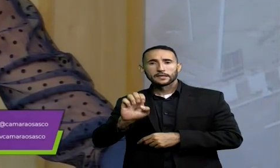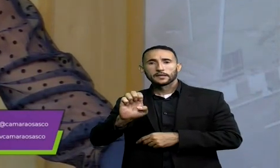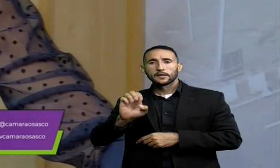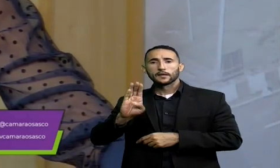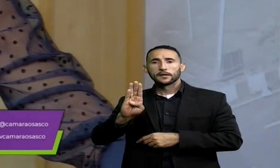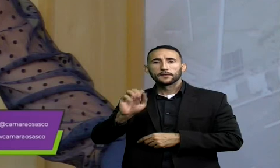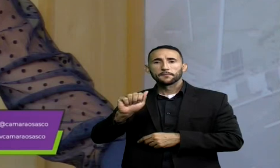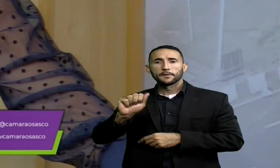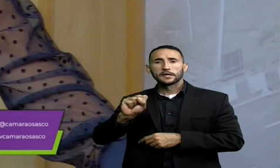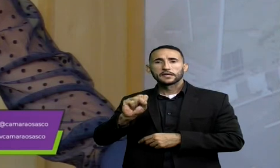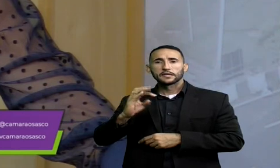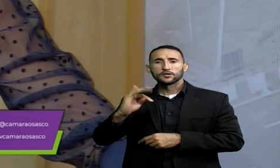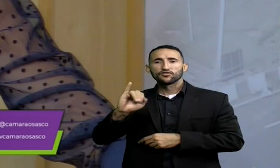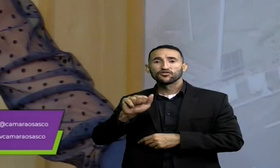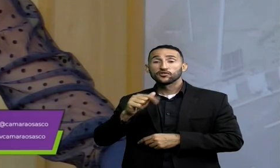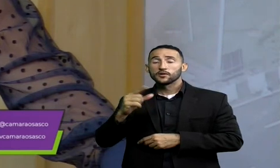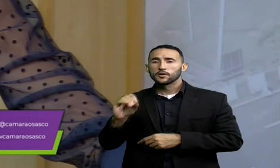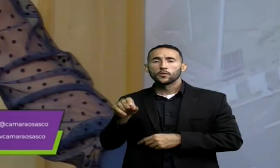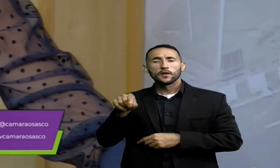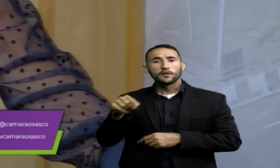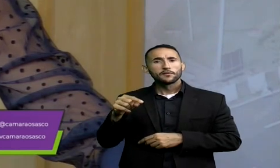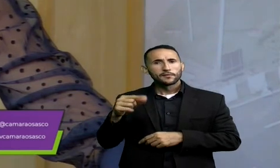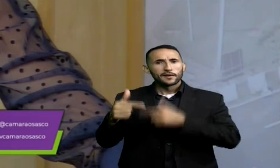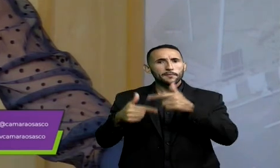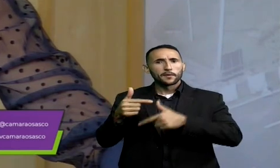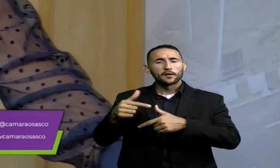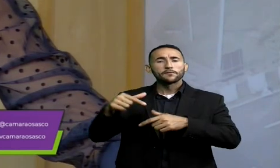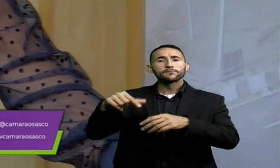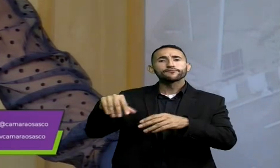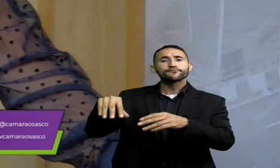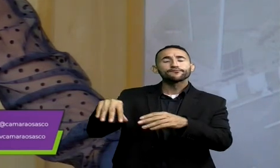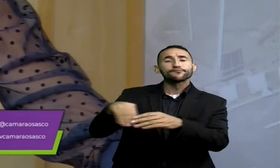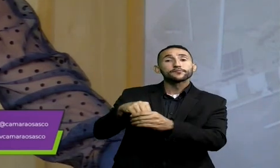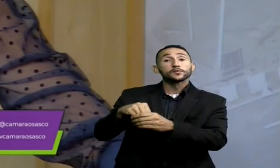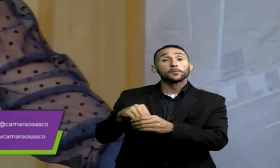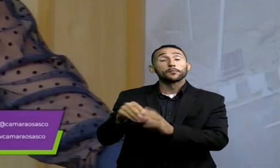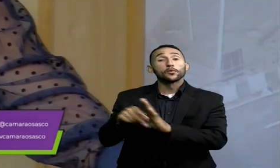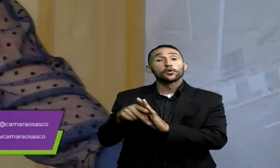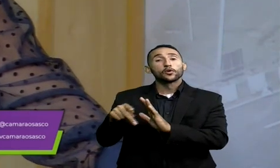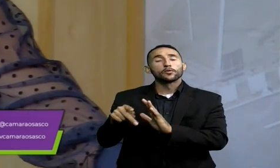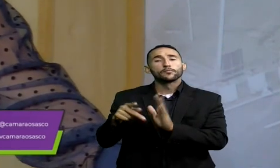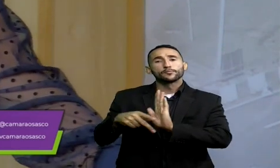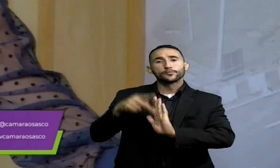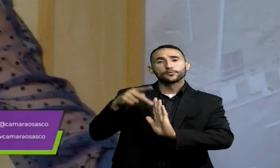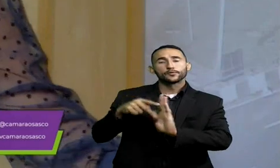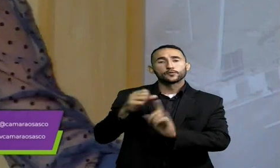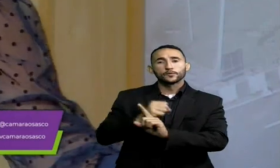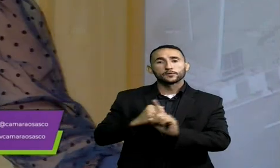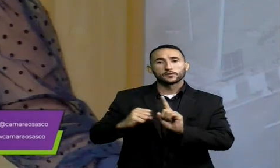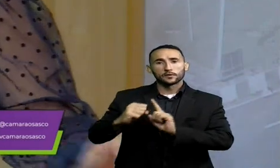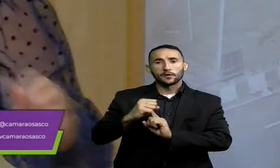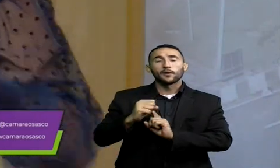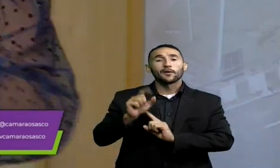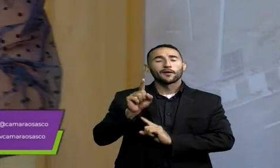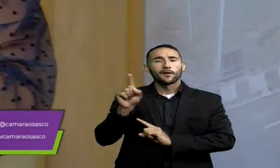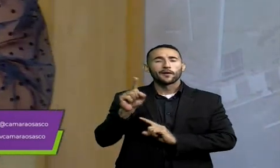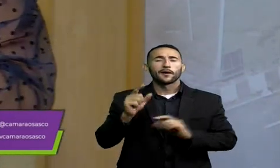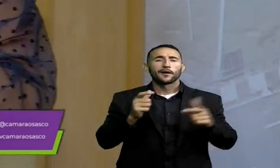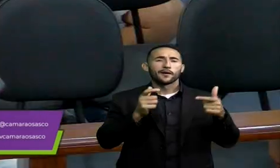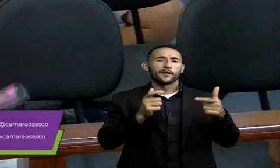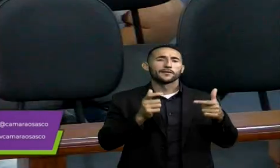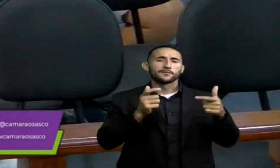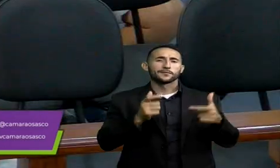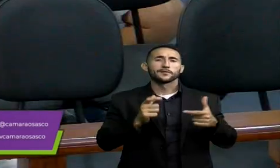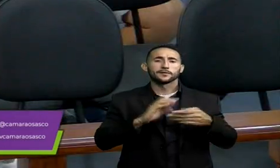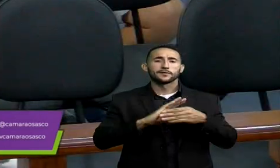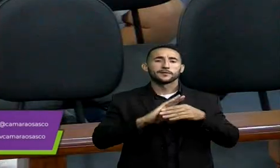fundo Fundo Municipal né que você trabalha lá Fundo Social Fundo Social de Araçariguama um